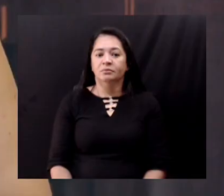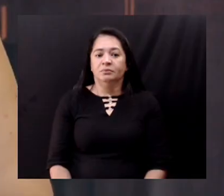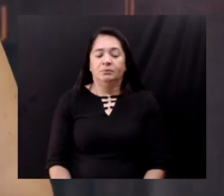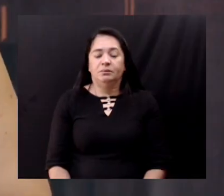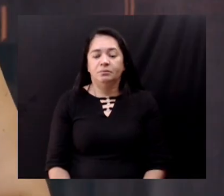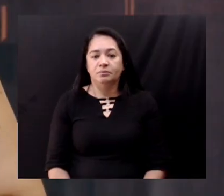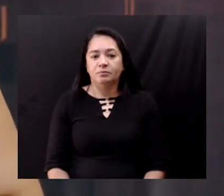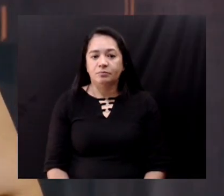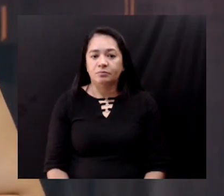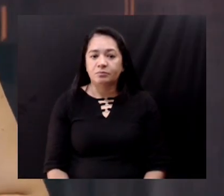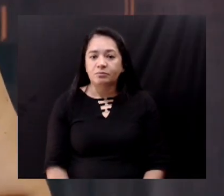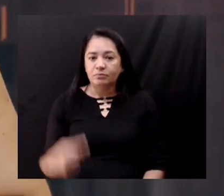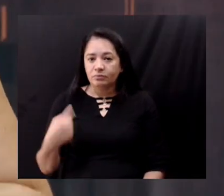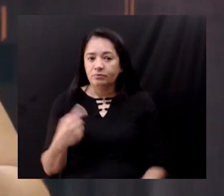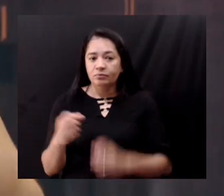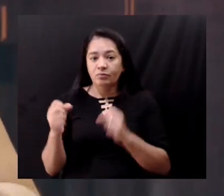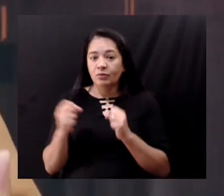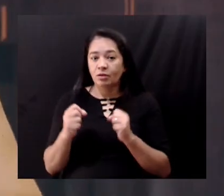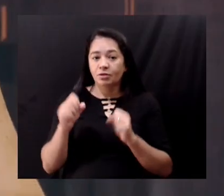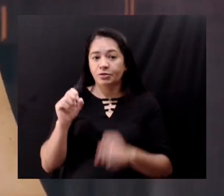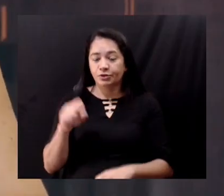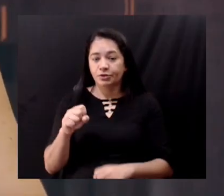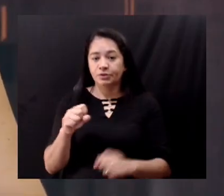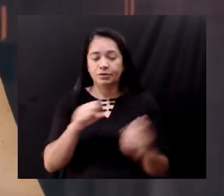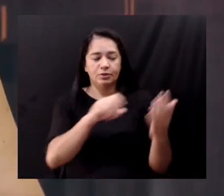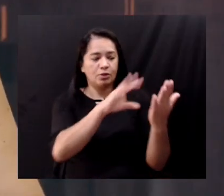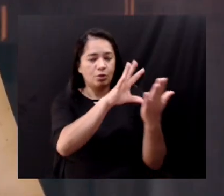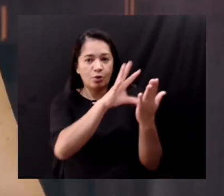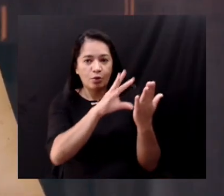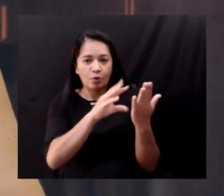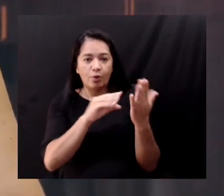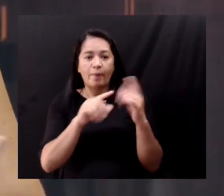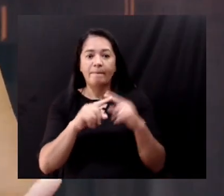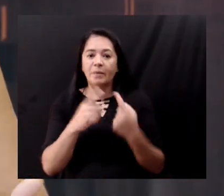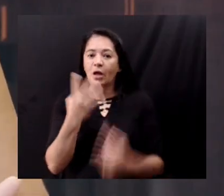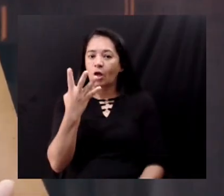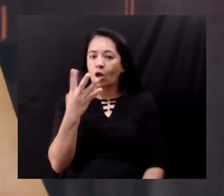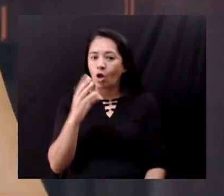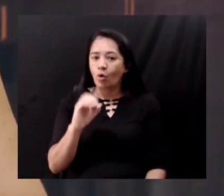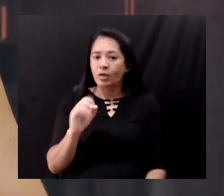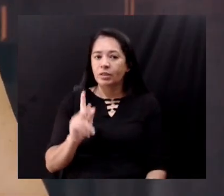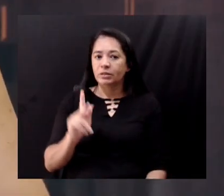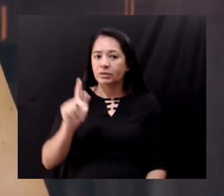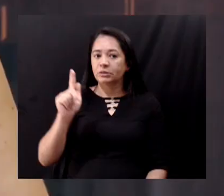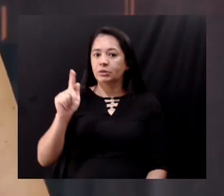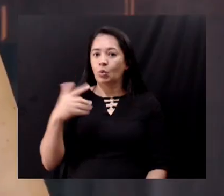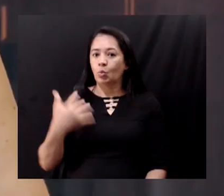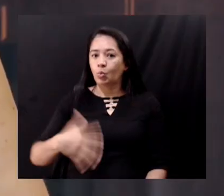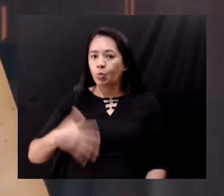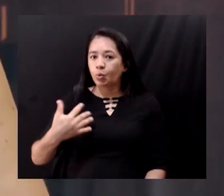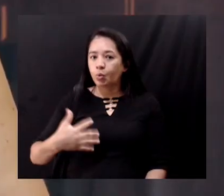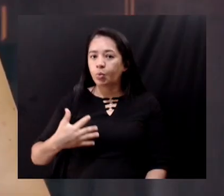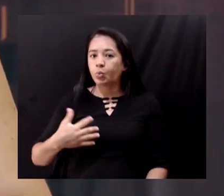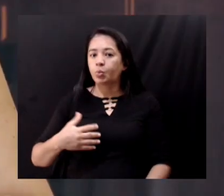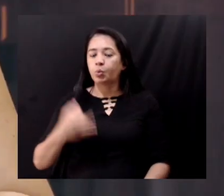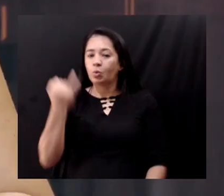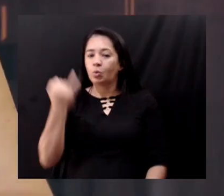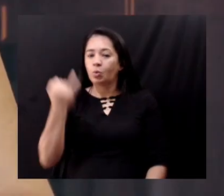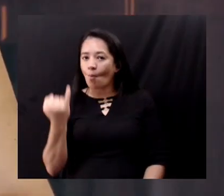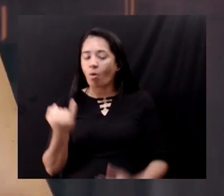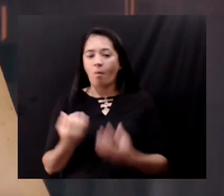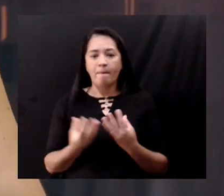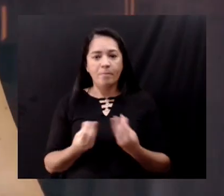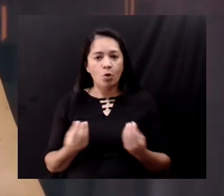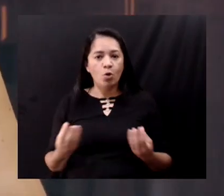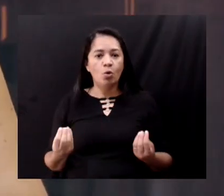sim levar de inspiração, mas de fato 40 quilos é um emagrecimento bastante significativo. Então tem que